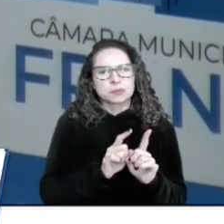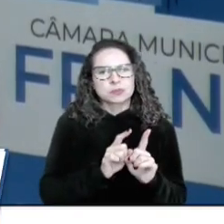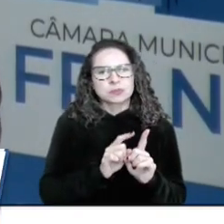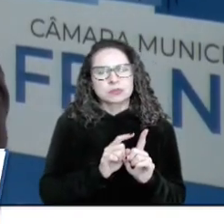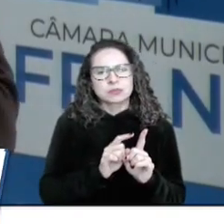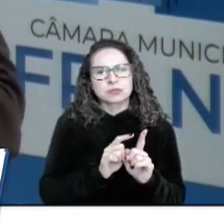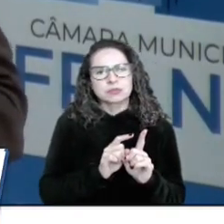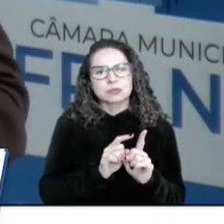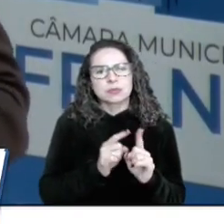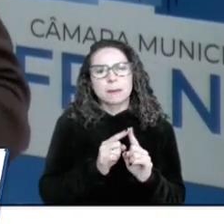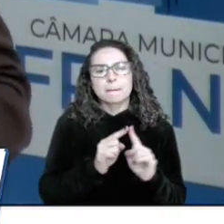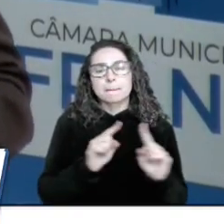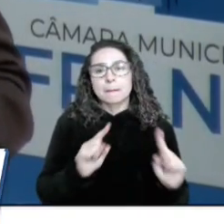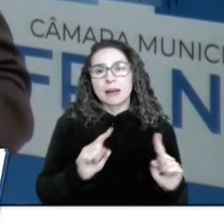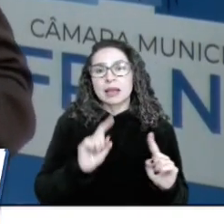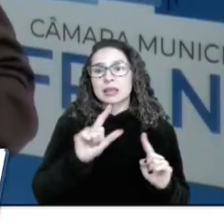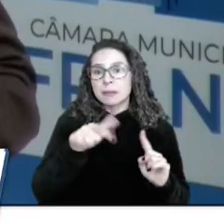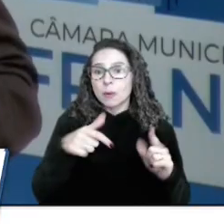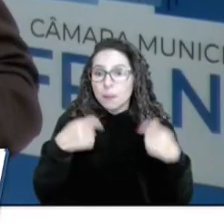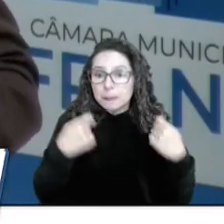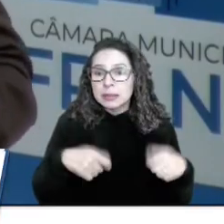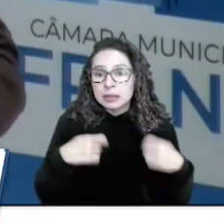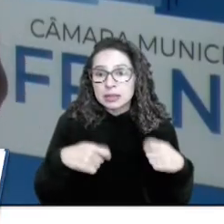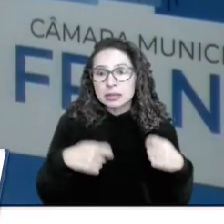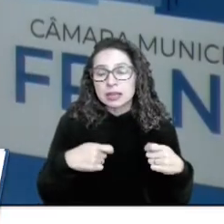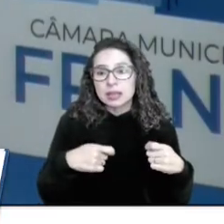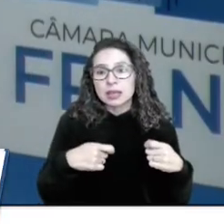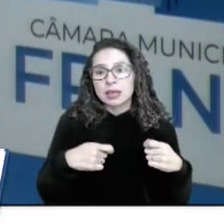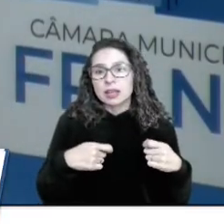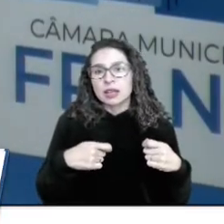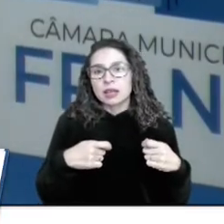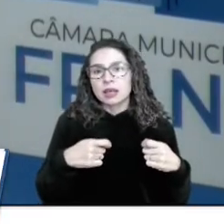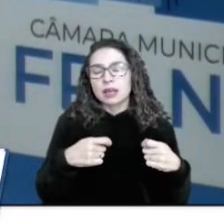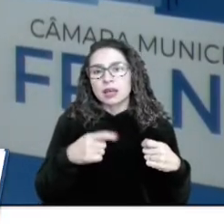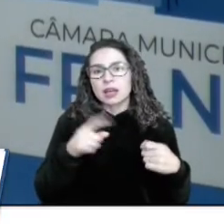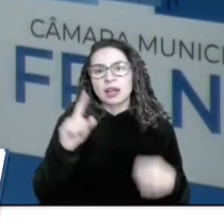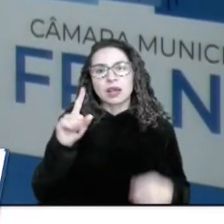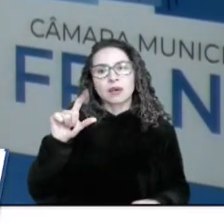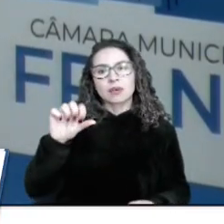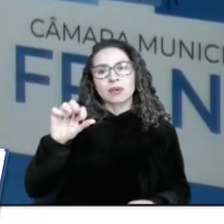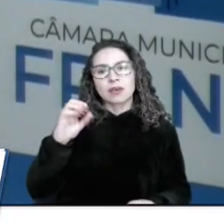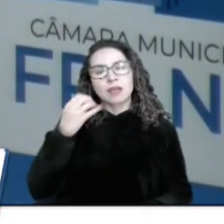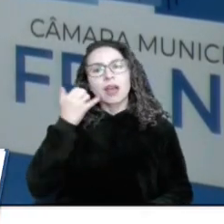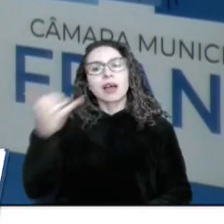mas na hora que precisa, é no 190 que eles vão ligar.